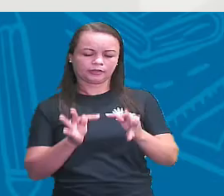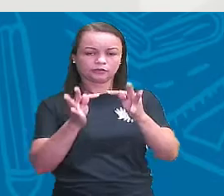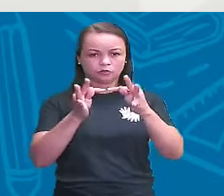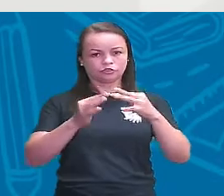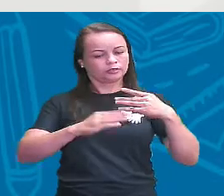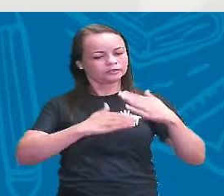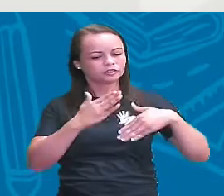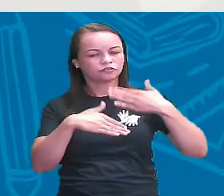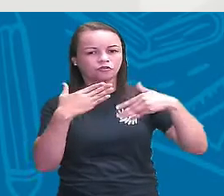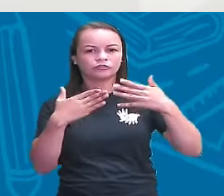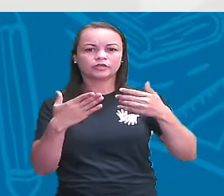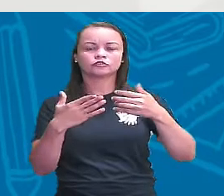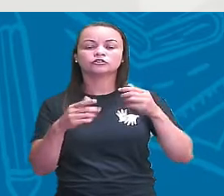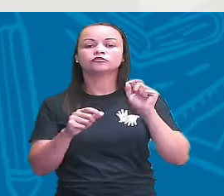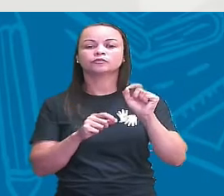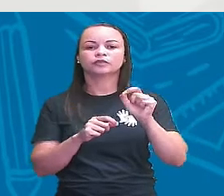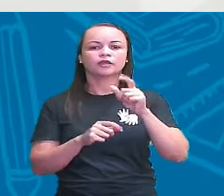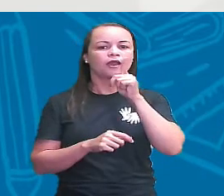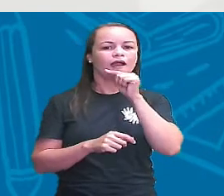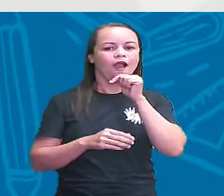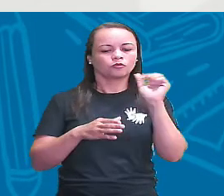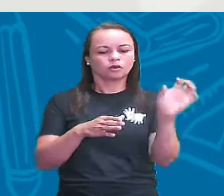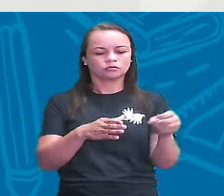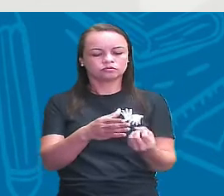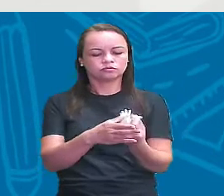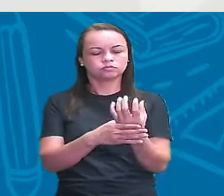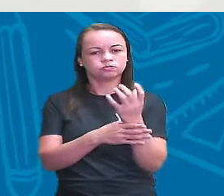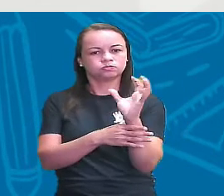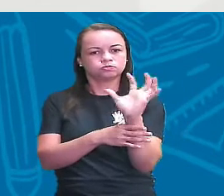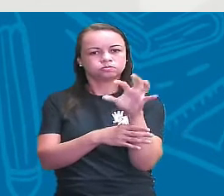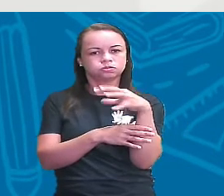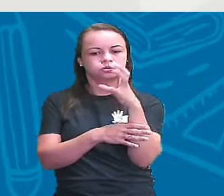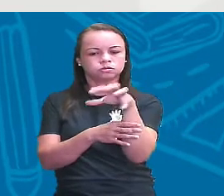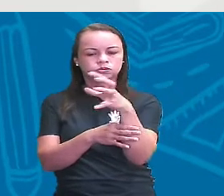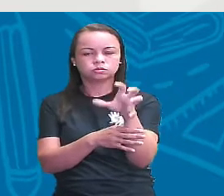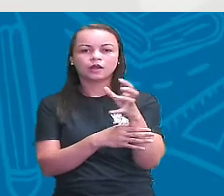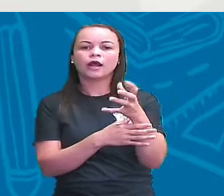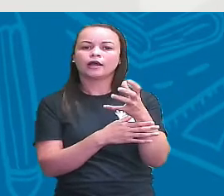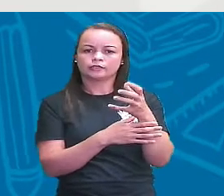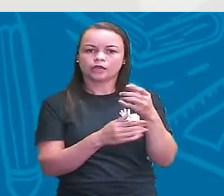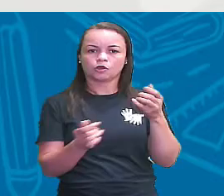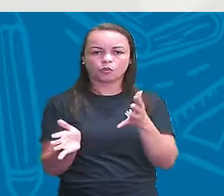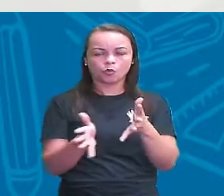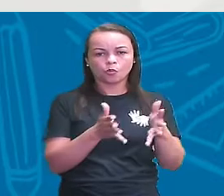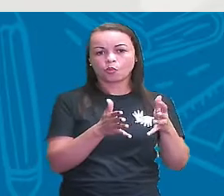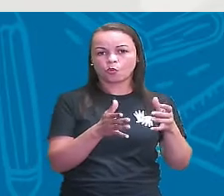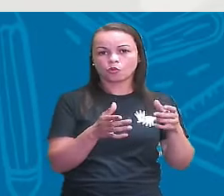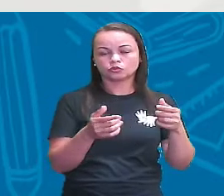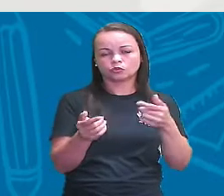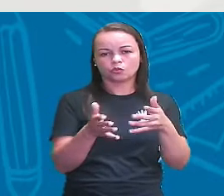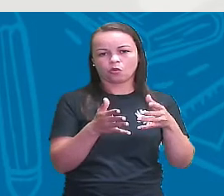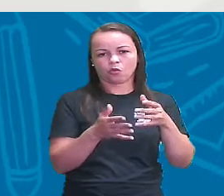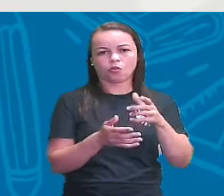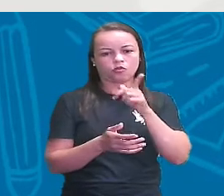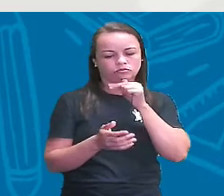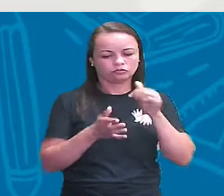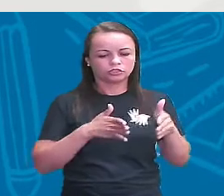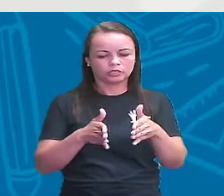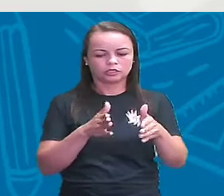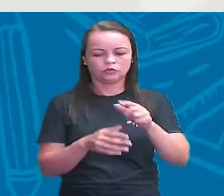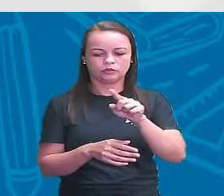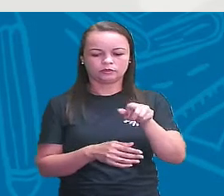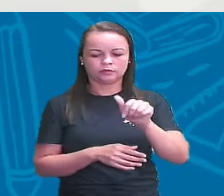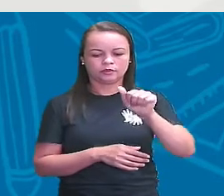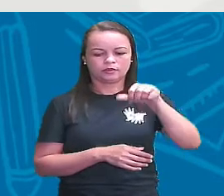era desenvolver sistemas de irrigação, de acordo com as enchentes do rio Zambezê, né? Então, acontecia as enchentes, então,